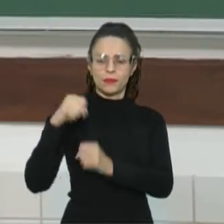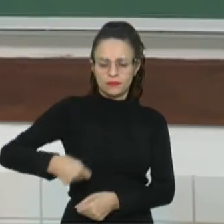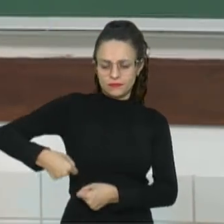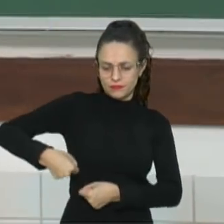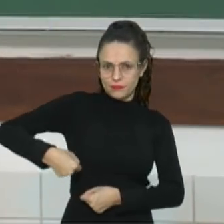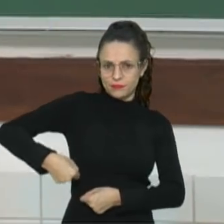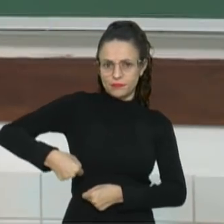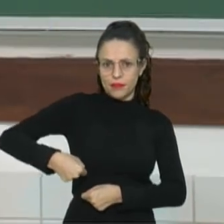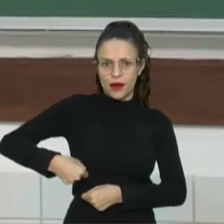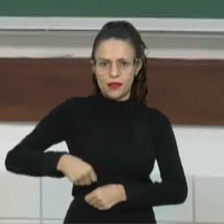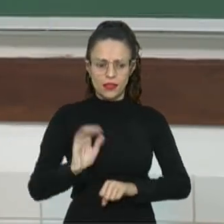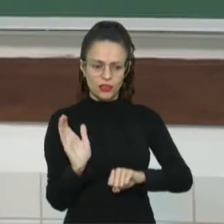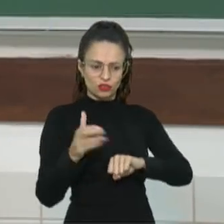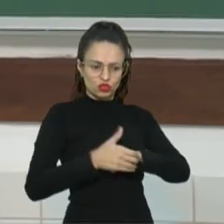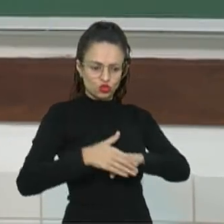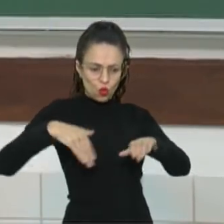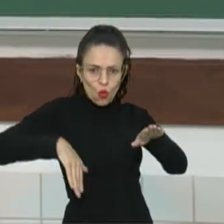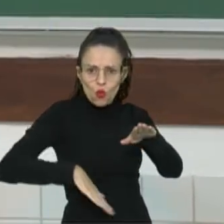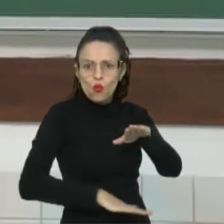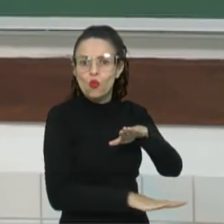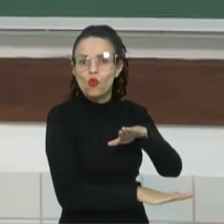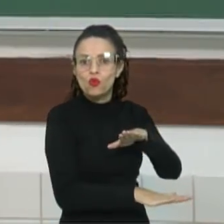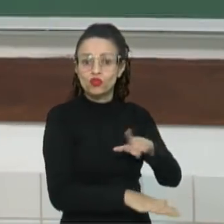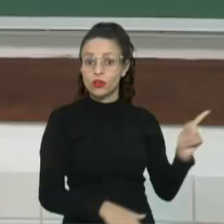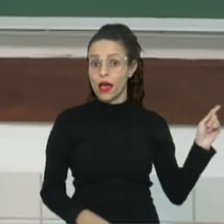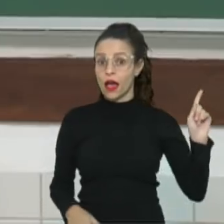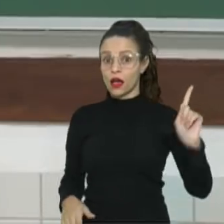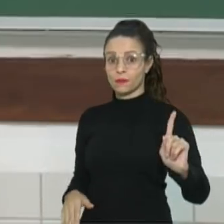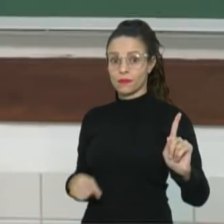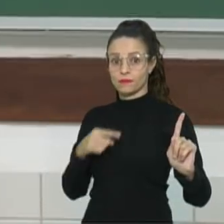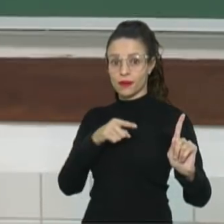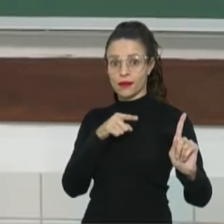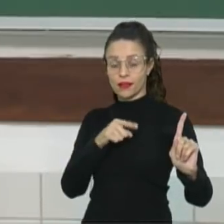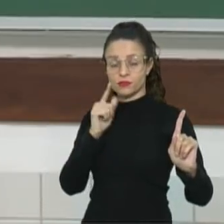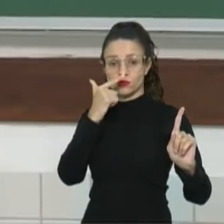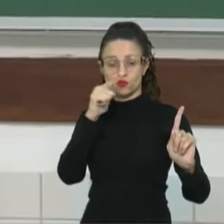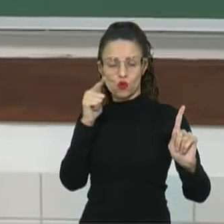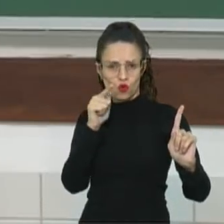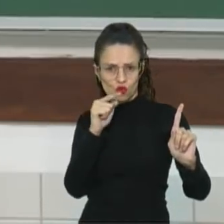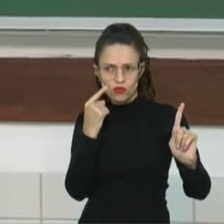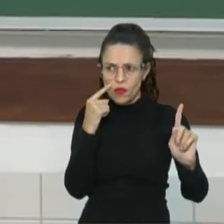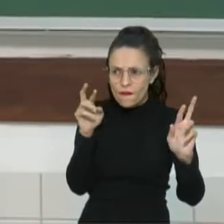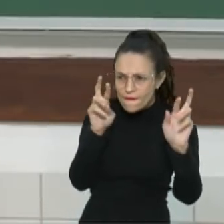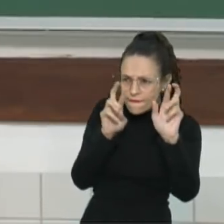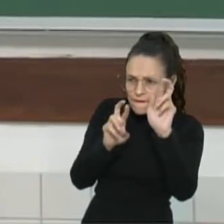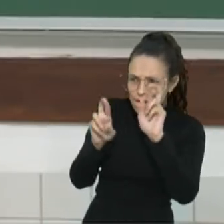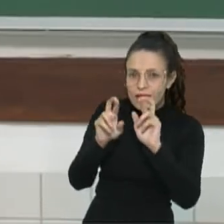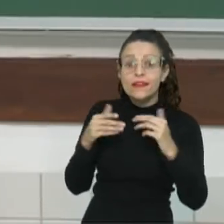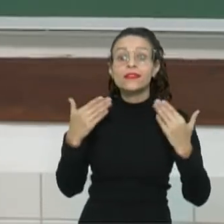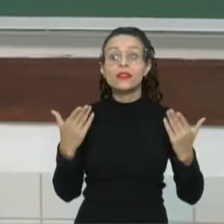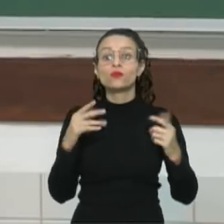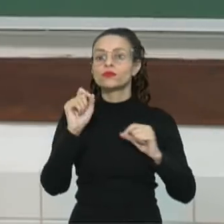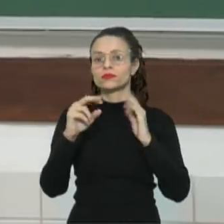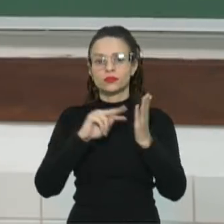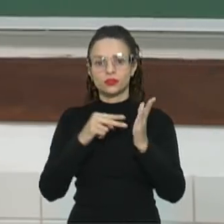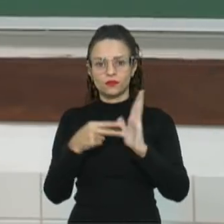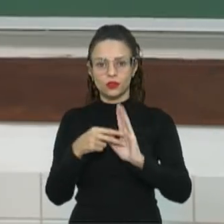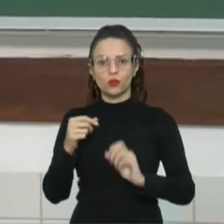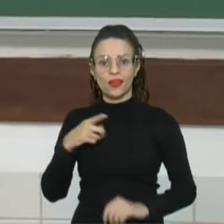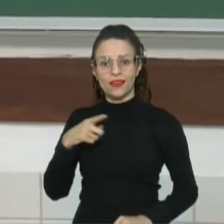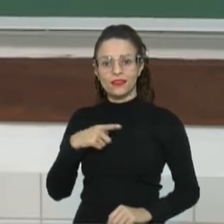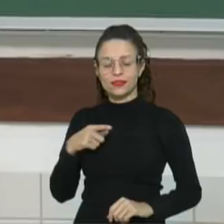mala e esconde debaixo do balcão. Aparece o Arlequim espionando, né? Ou seja, tem